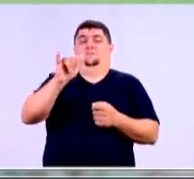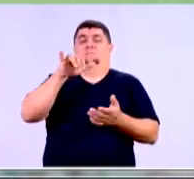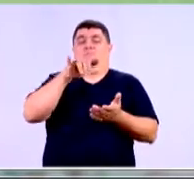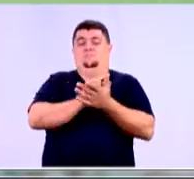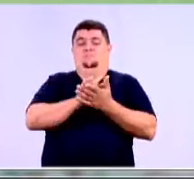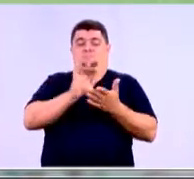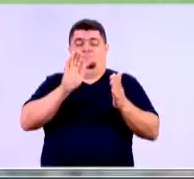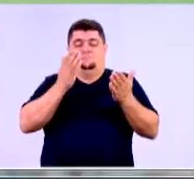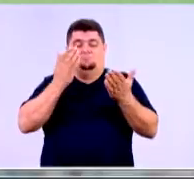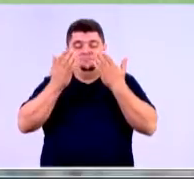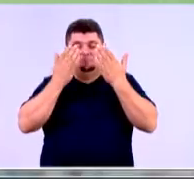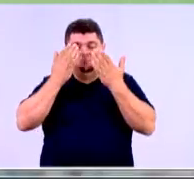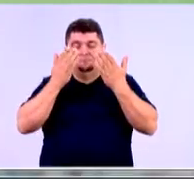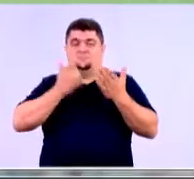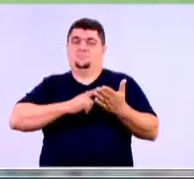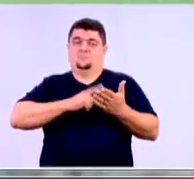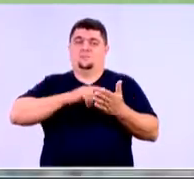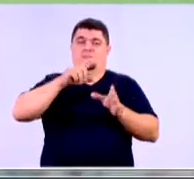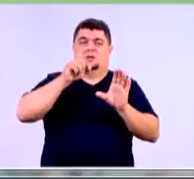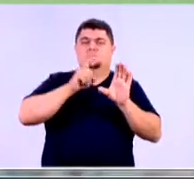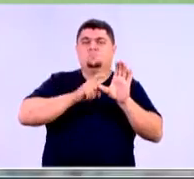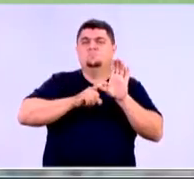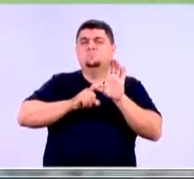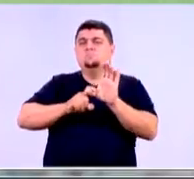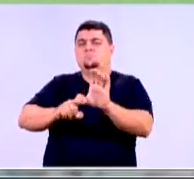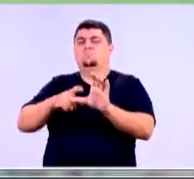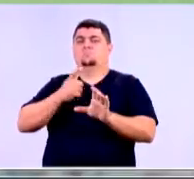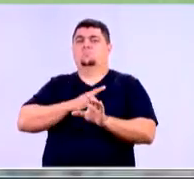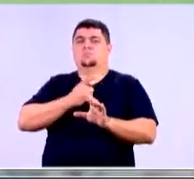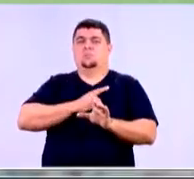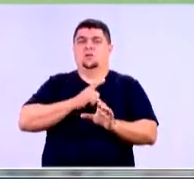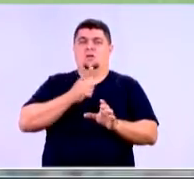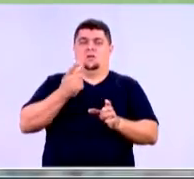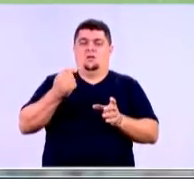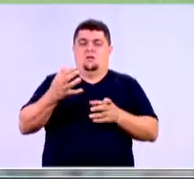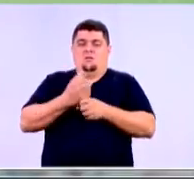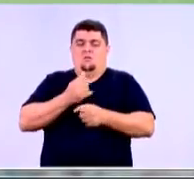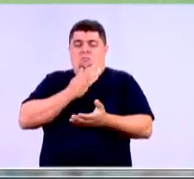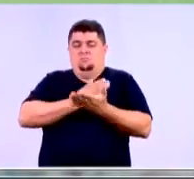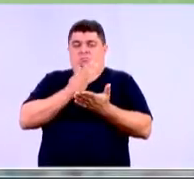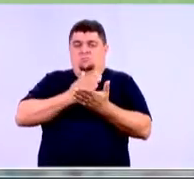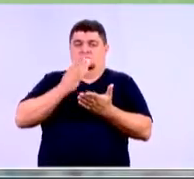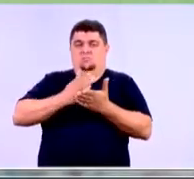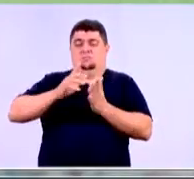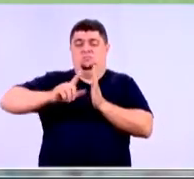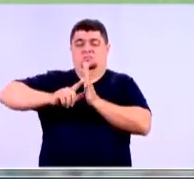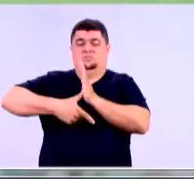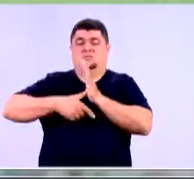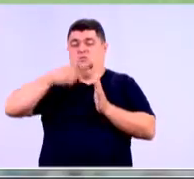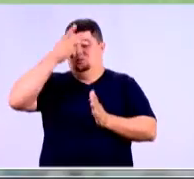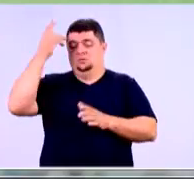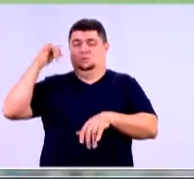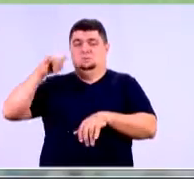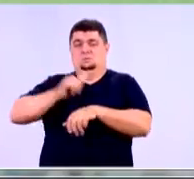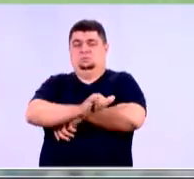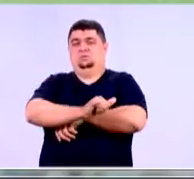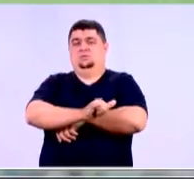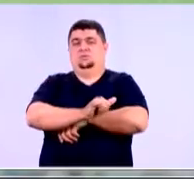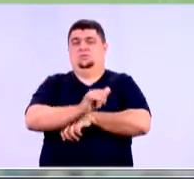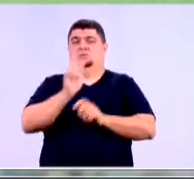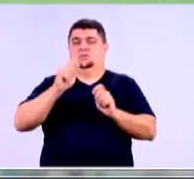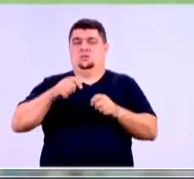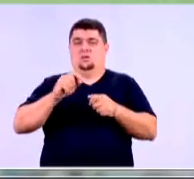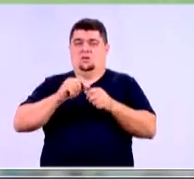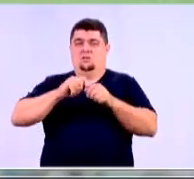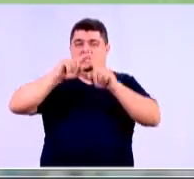cadastro. Inadimplência representa o volume de recursos de vendas a prazo em atraso. Pode ser calculada na